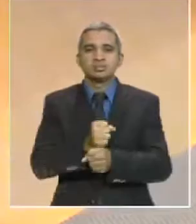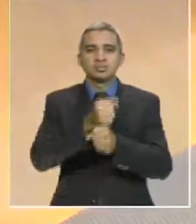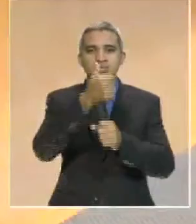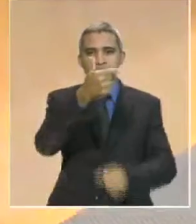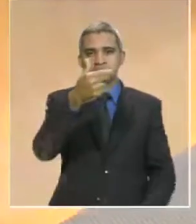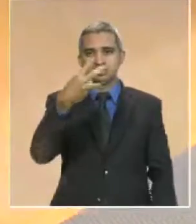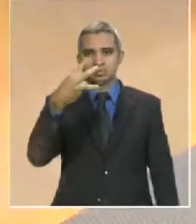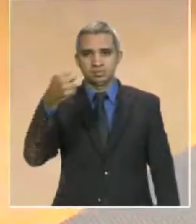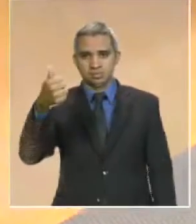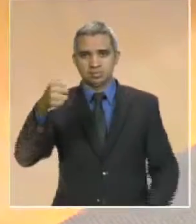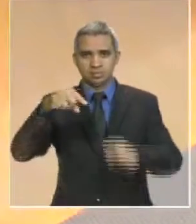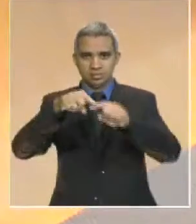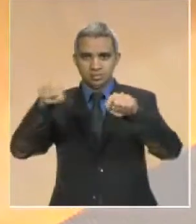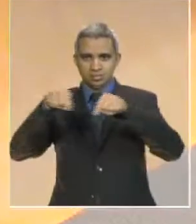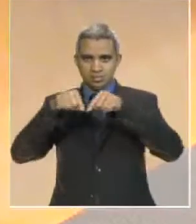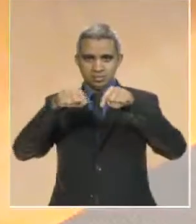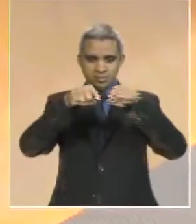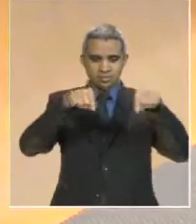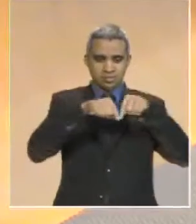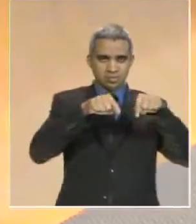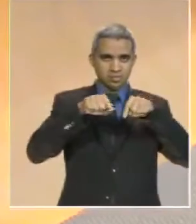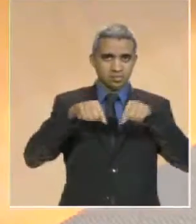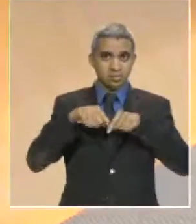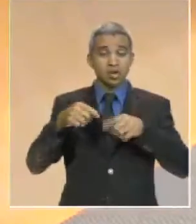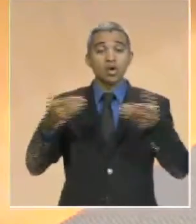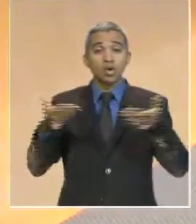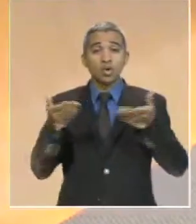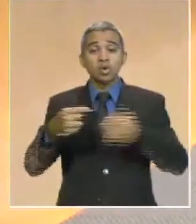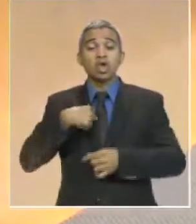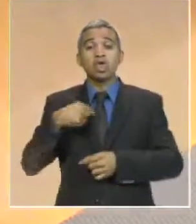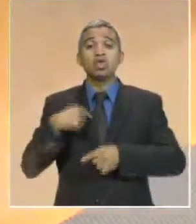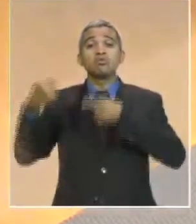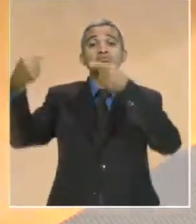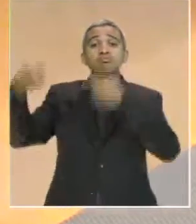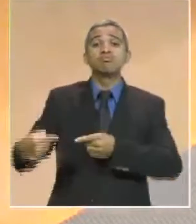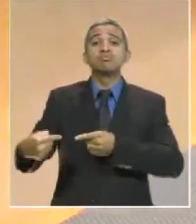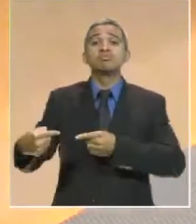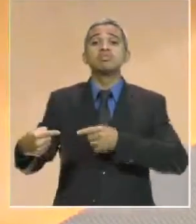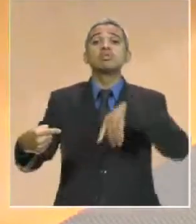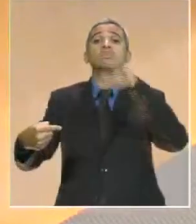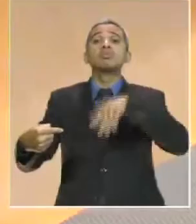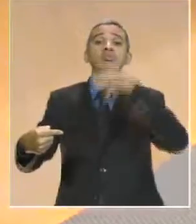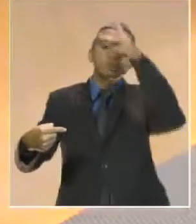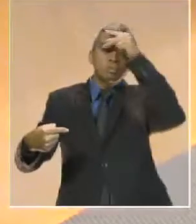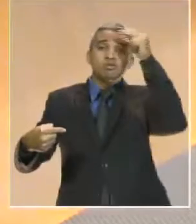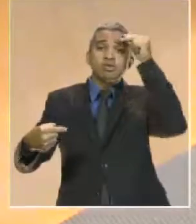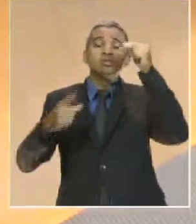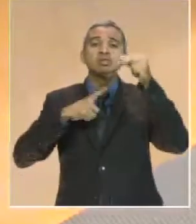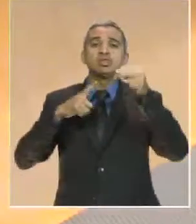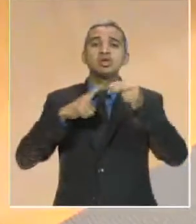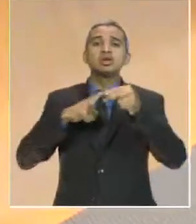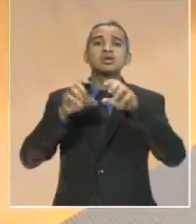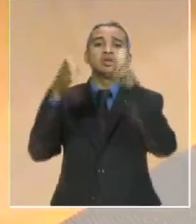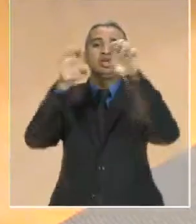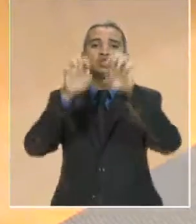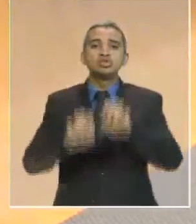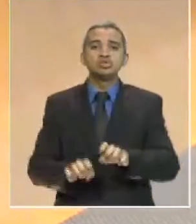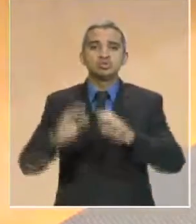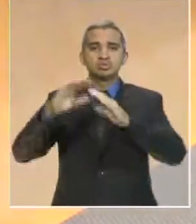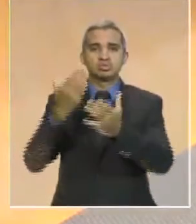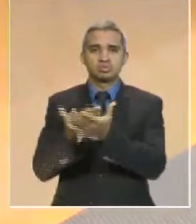escola, venho aqui desafiar, do município do Nordeste, tem essa estrutura. E aí eu não falo só na